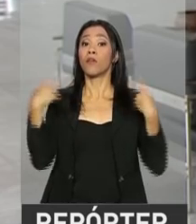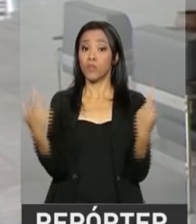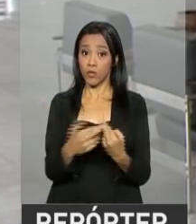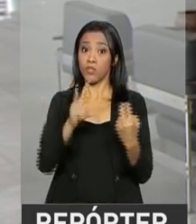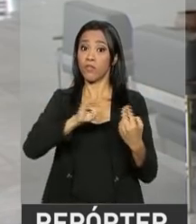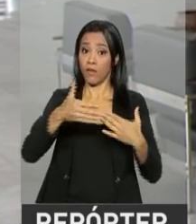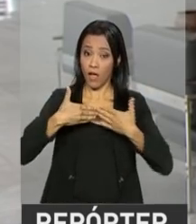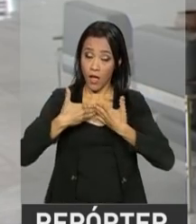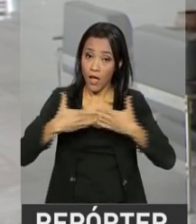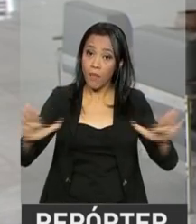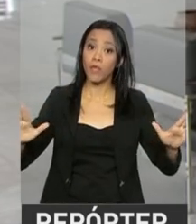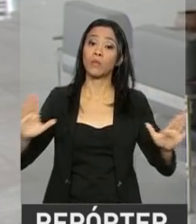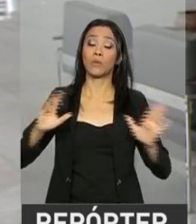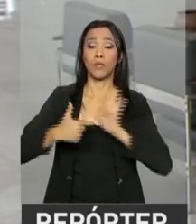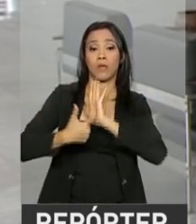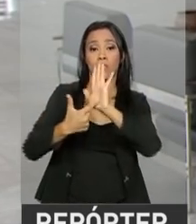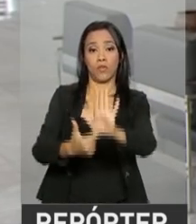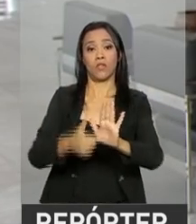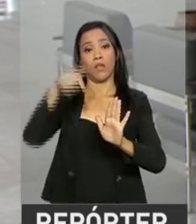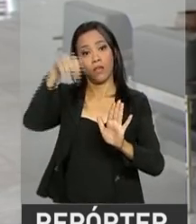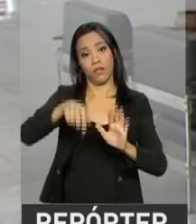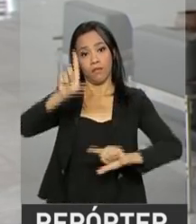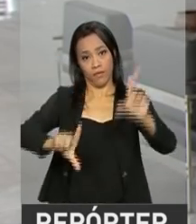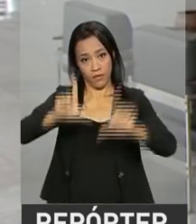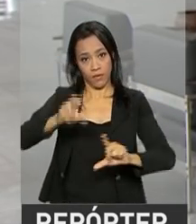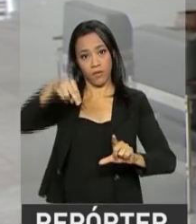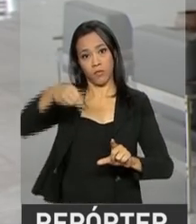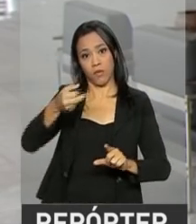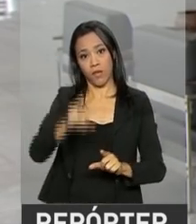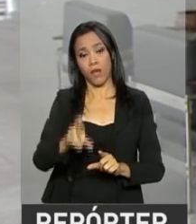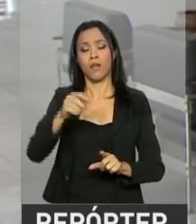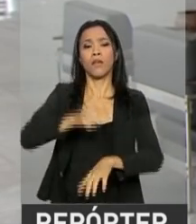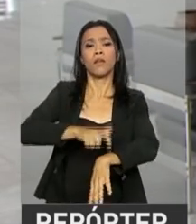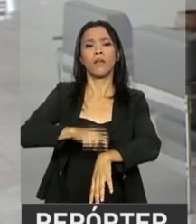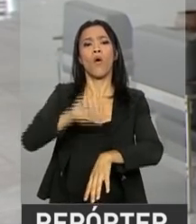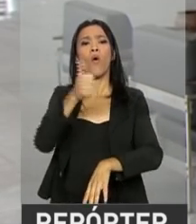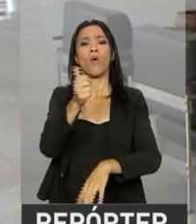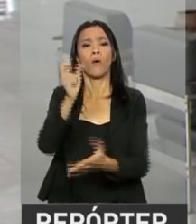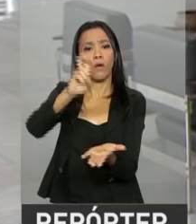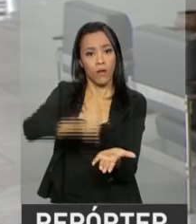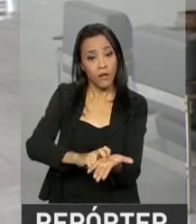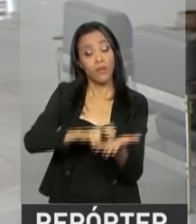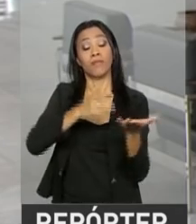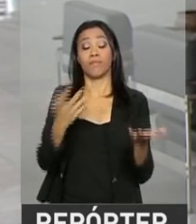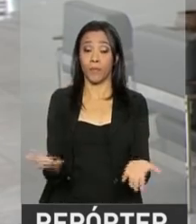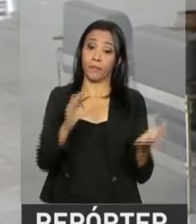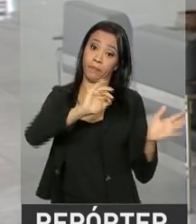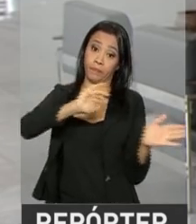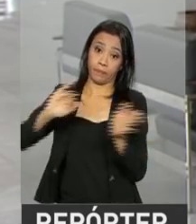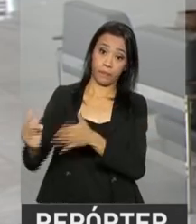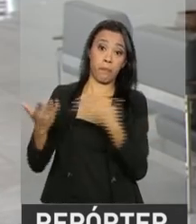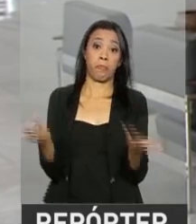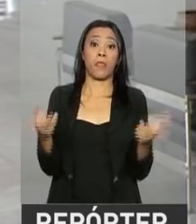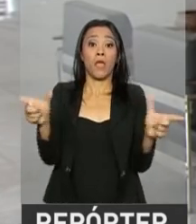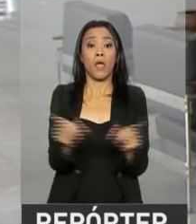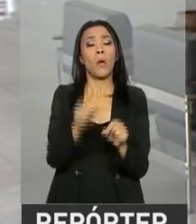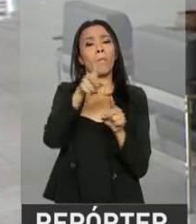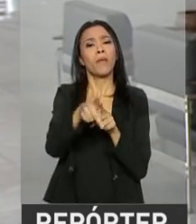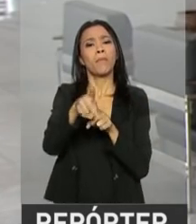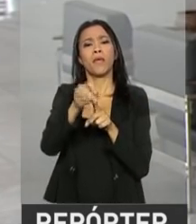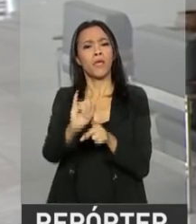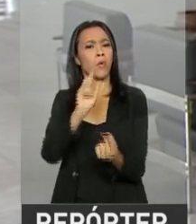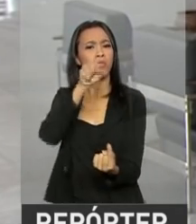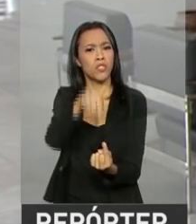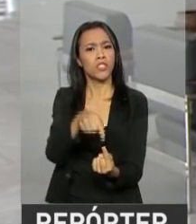dessa primeira reunião do Conselho do PPI, a partir das 11 horas da manhã. E, bom, o PPI, além de atrair aí